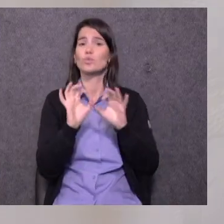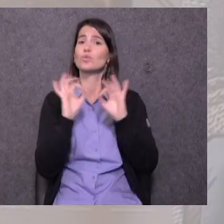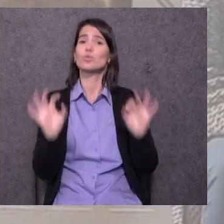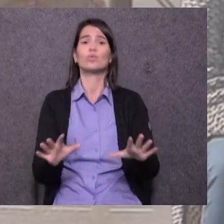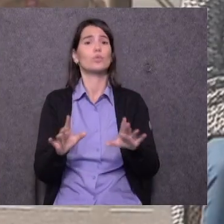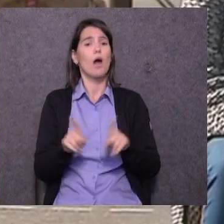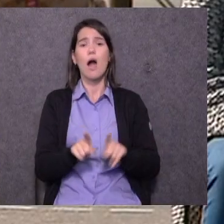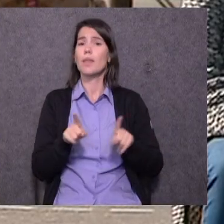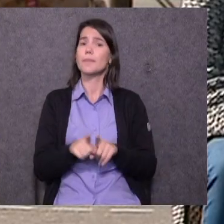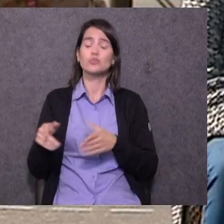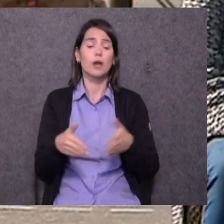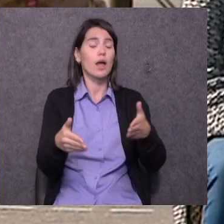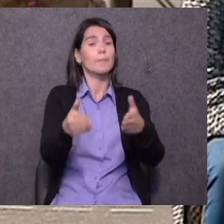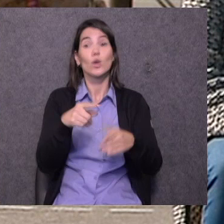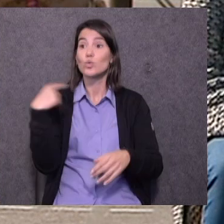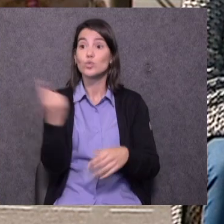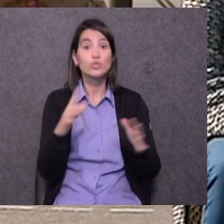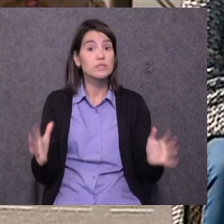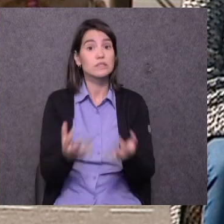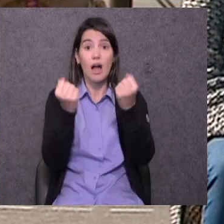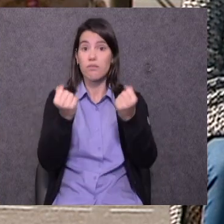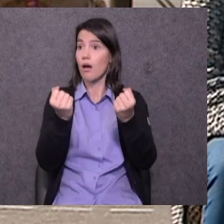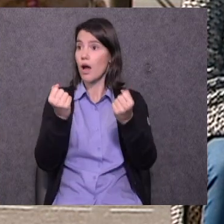salvar-nos todos, ou então o barco afunda.